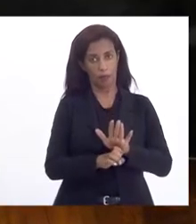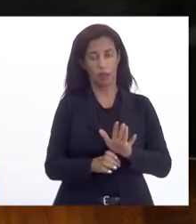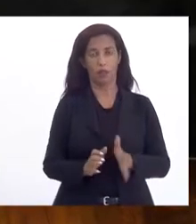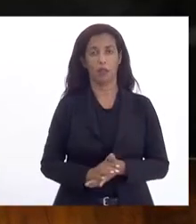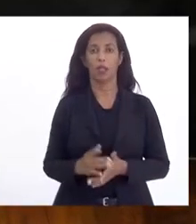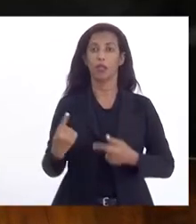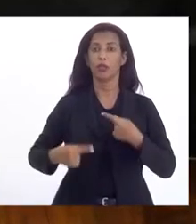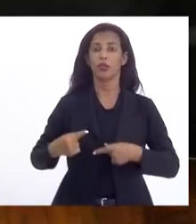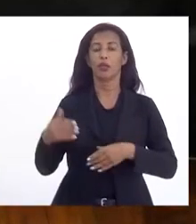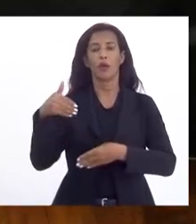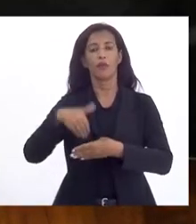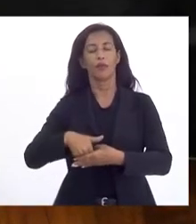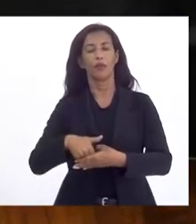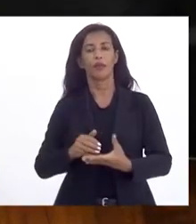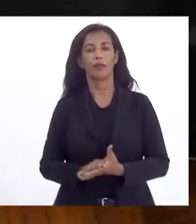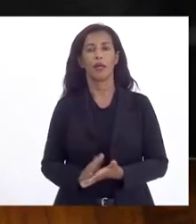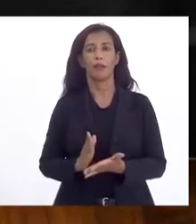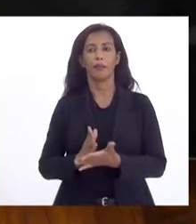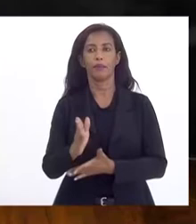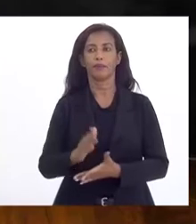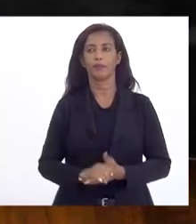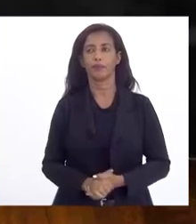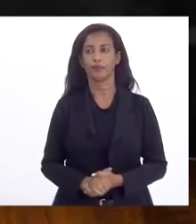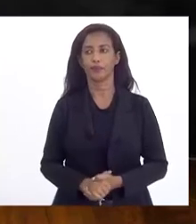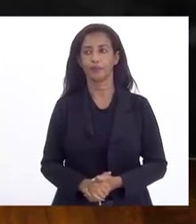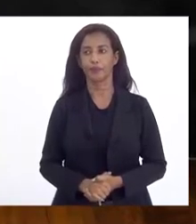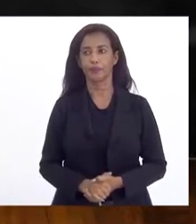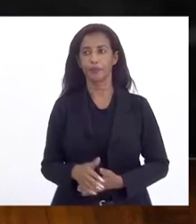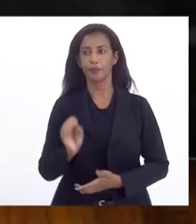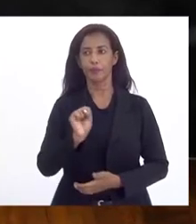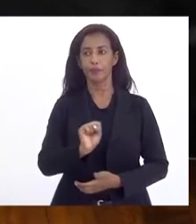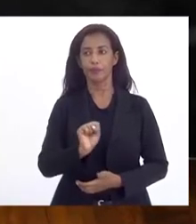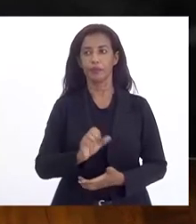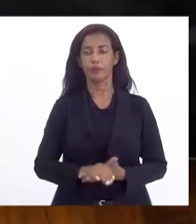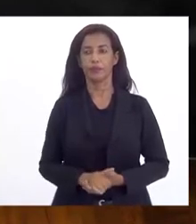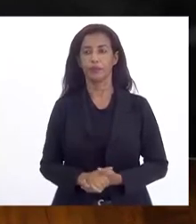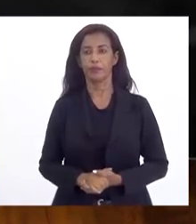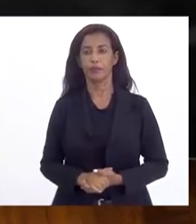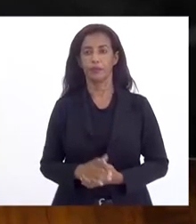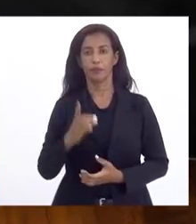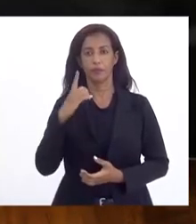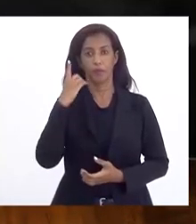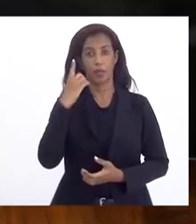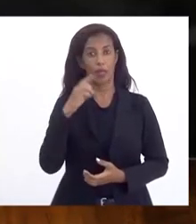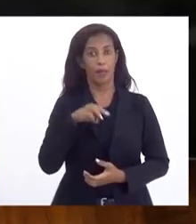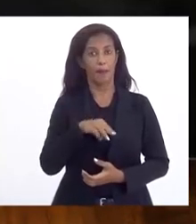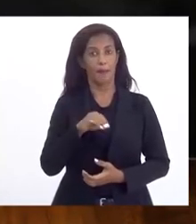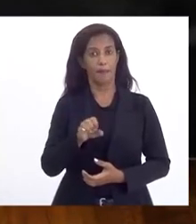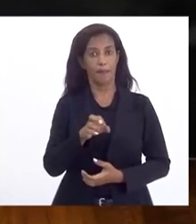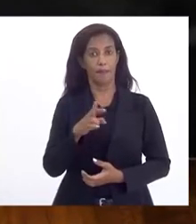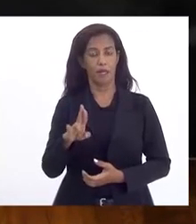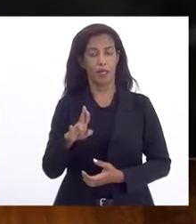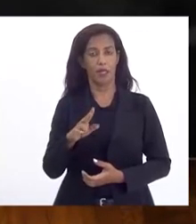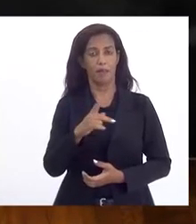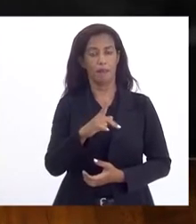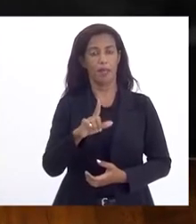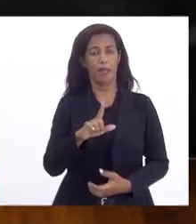Em discussão, em votação, aprovado. 8. Deputado relator Marcos Miller. Projeto de